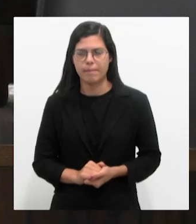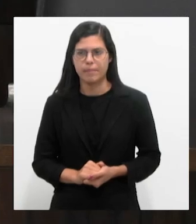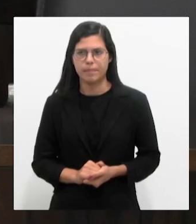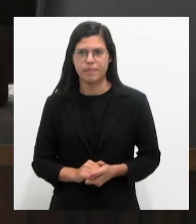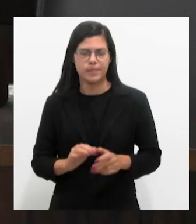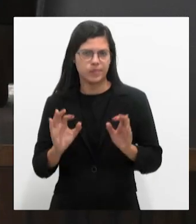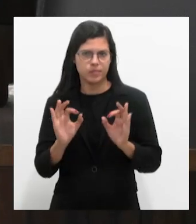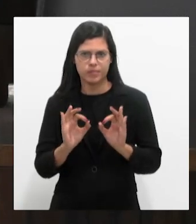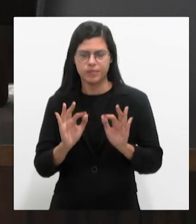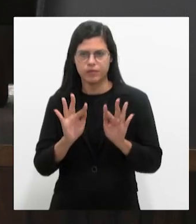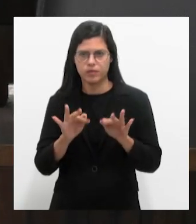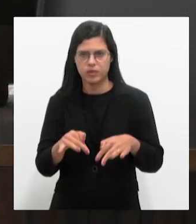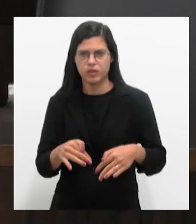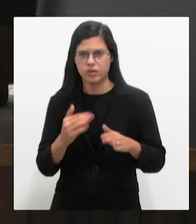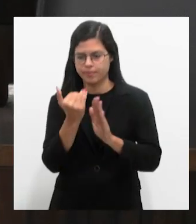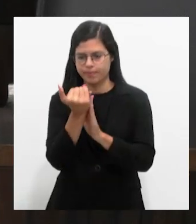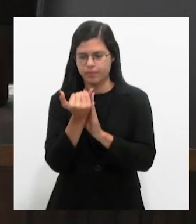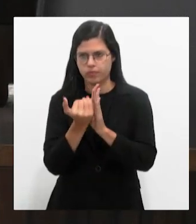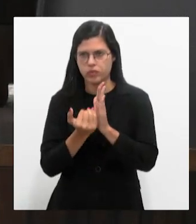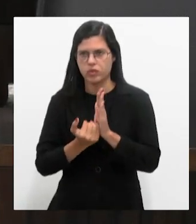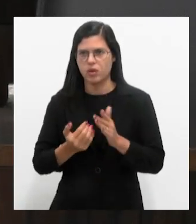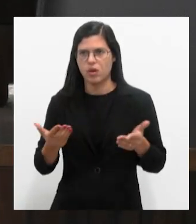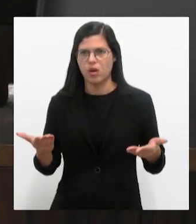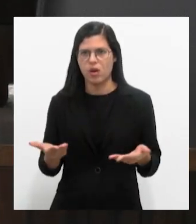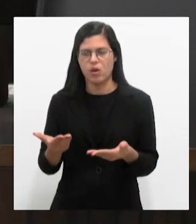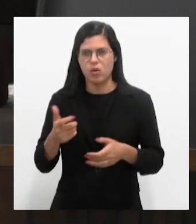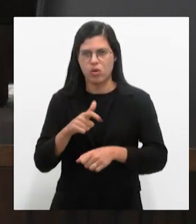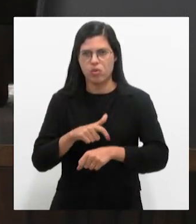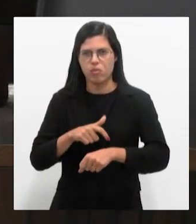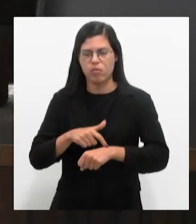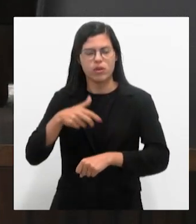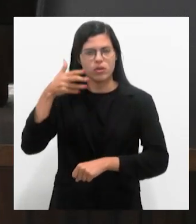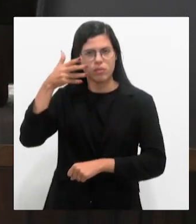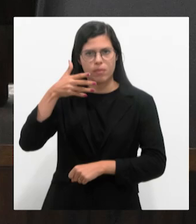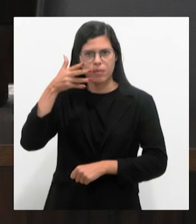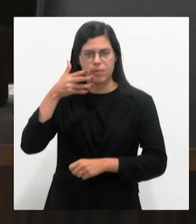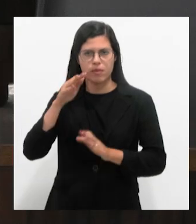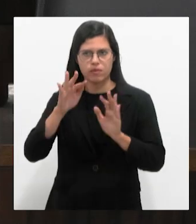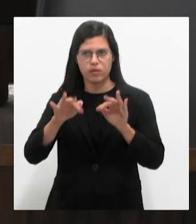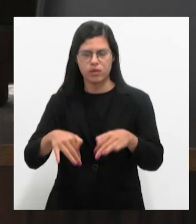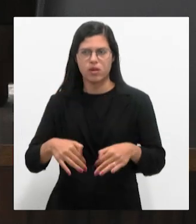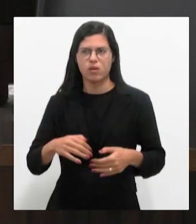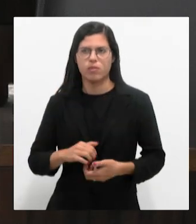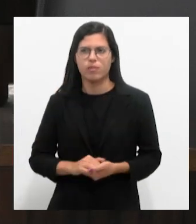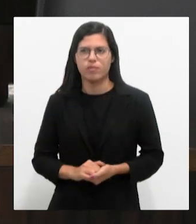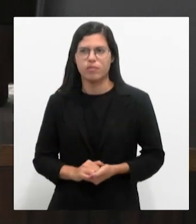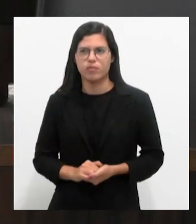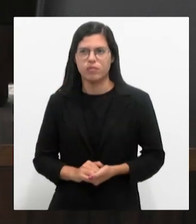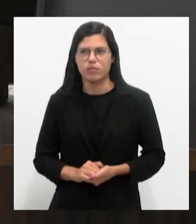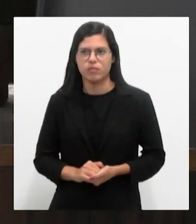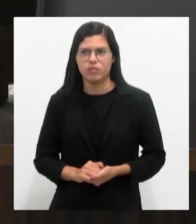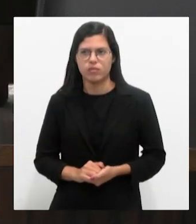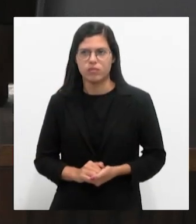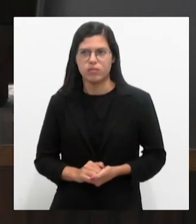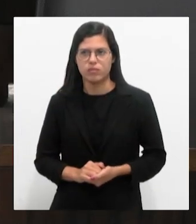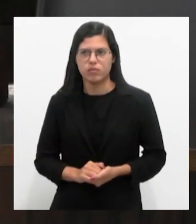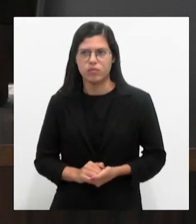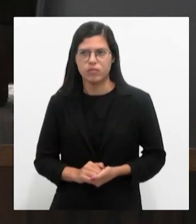Nada mais havendo a tratar, passa-se ao expediente final.